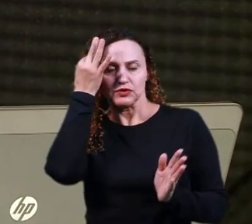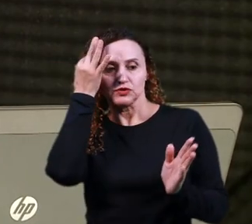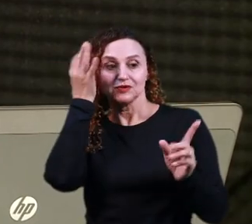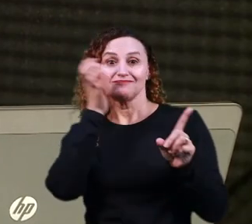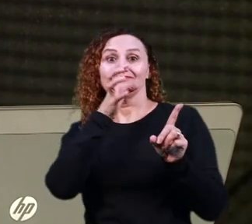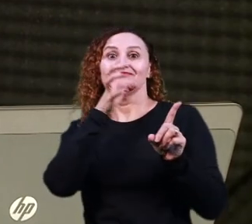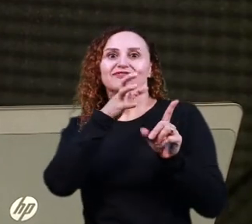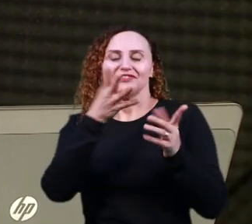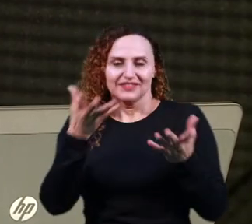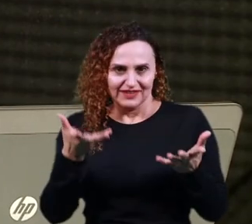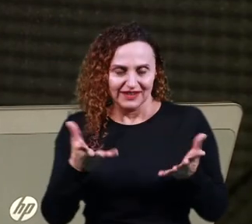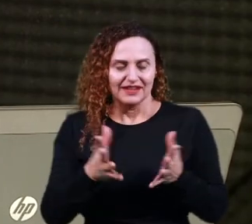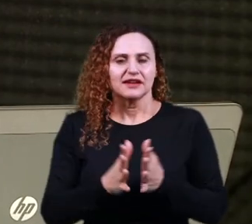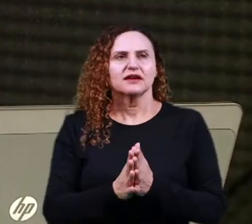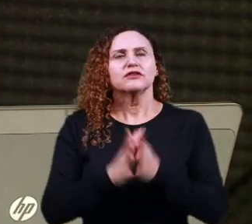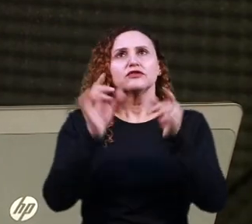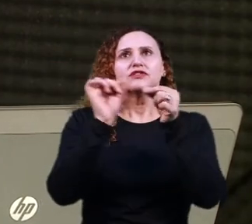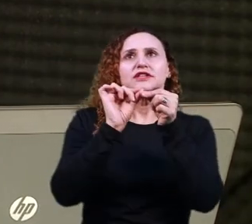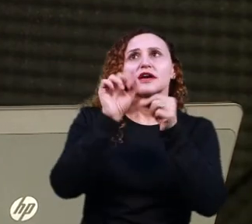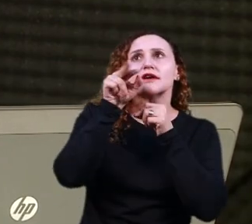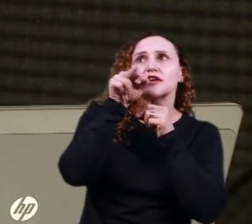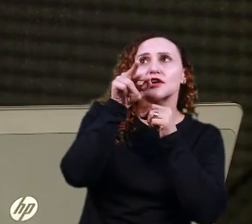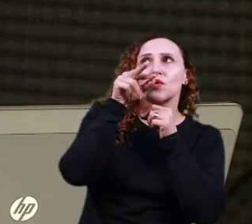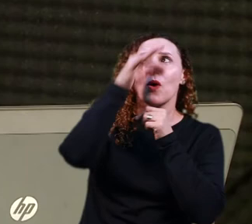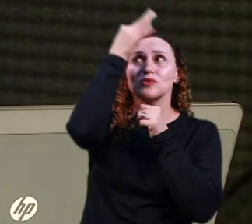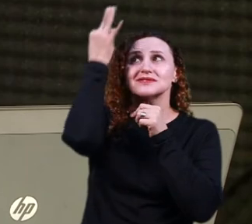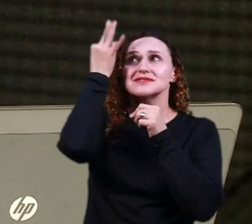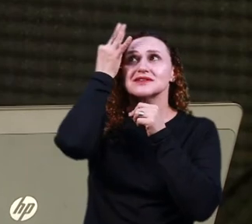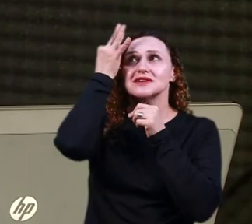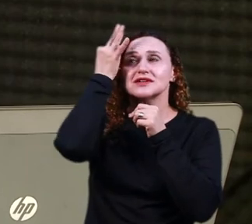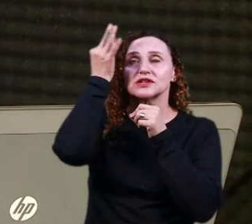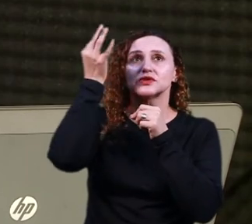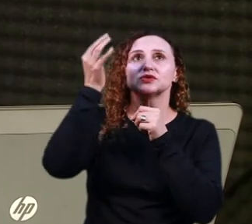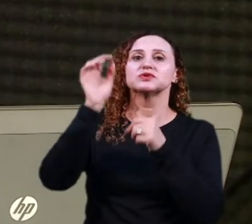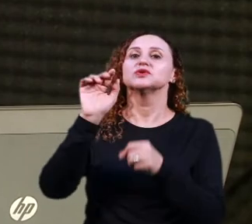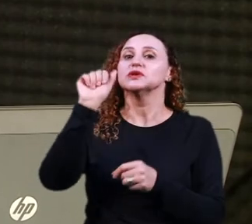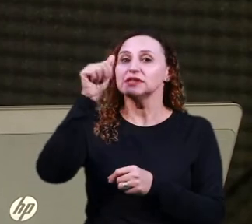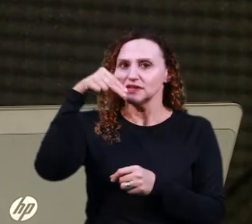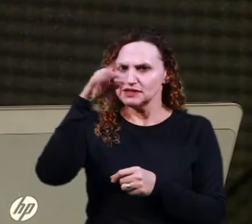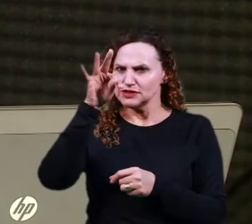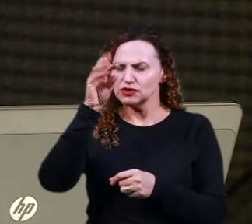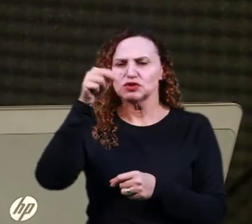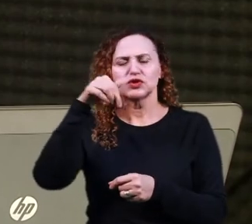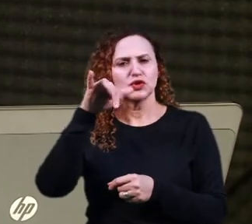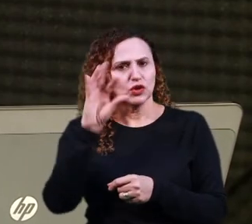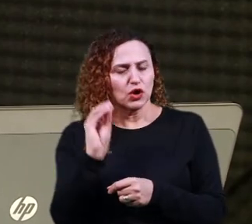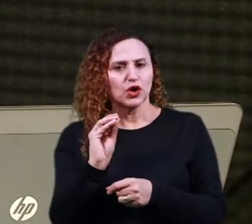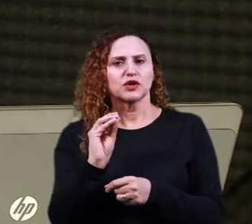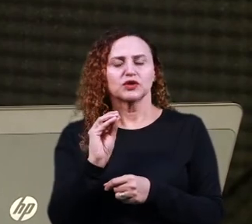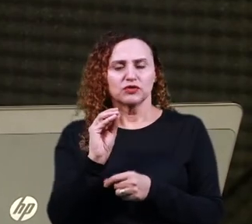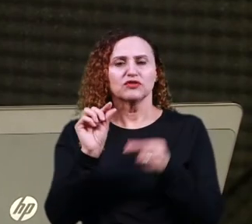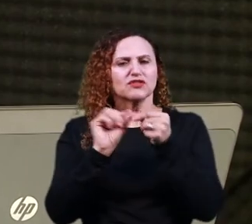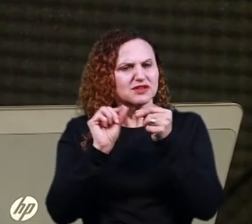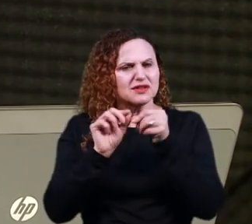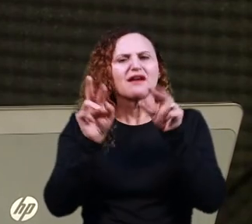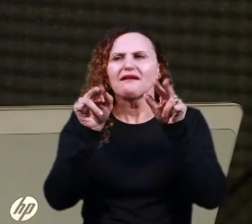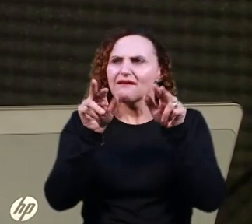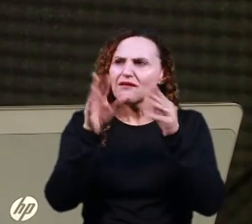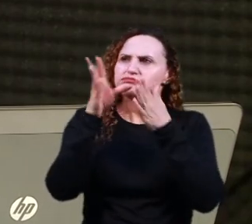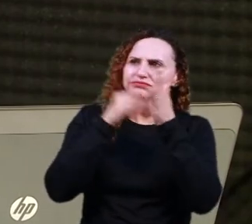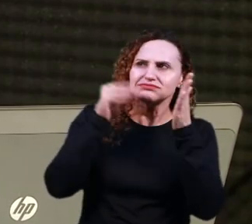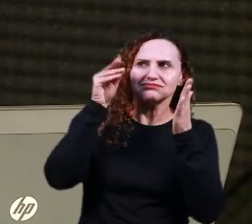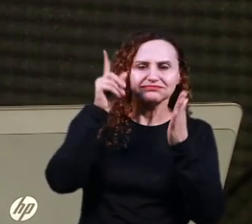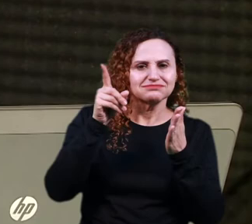eu vou fazer como Santo Antônio que em arimino quando foi pregado esse público